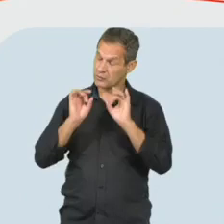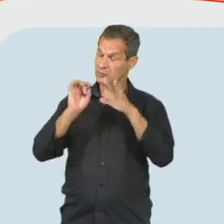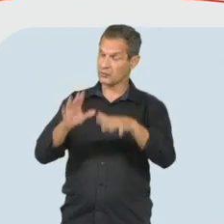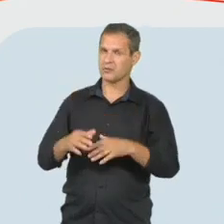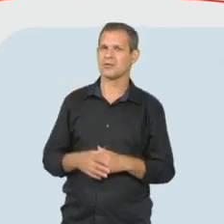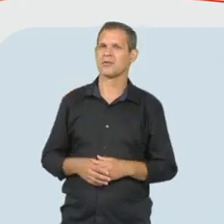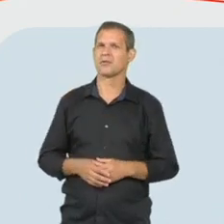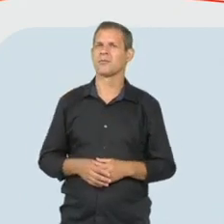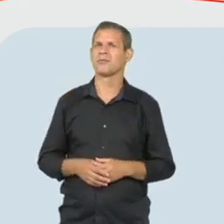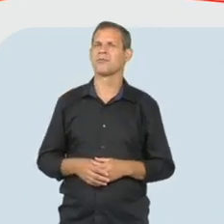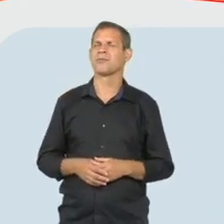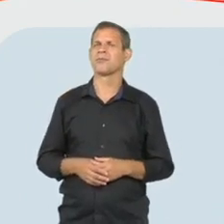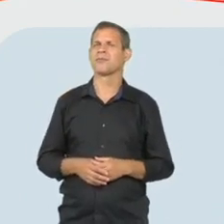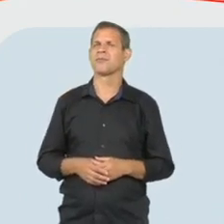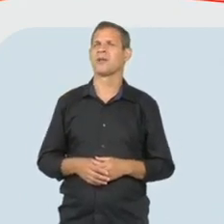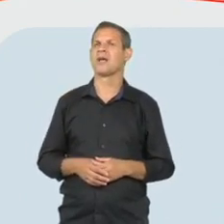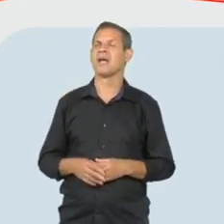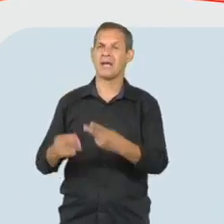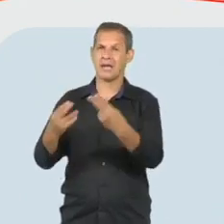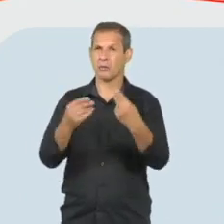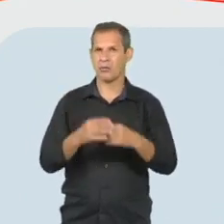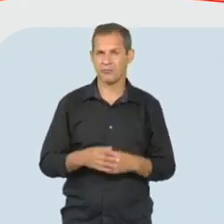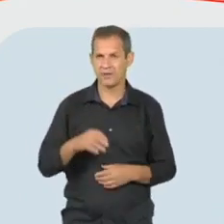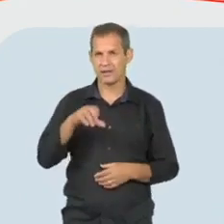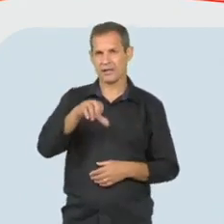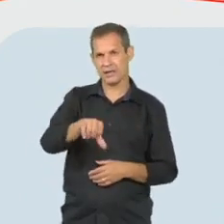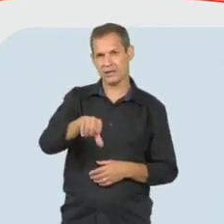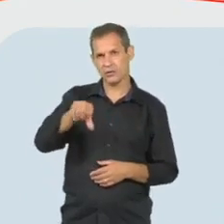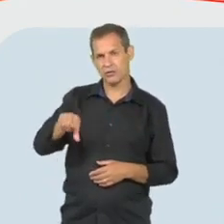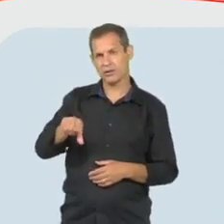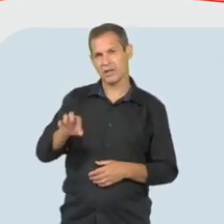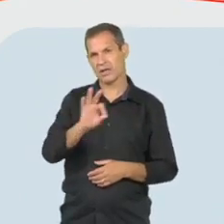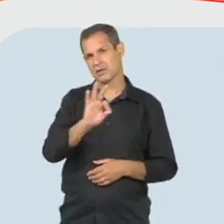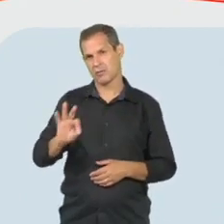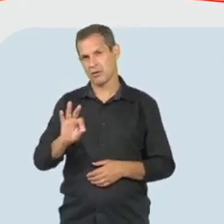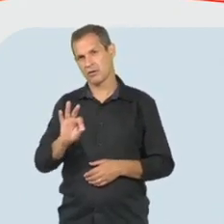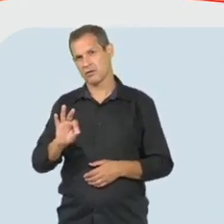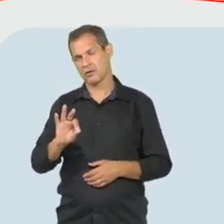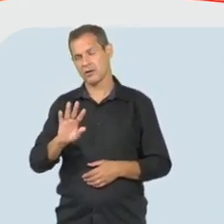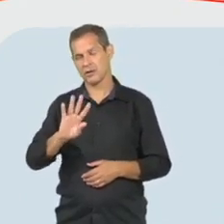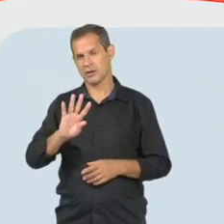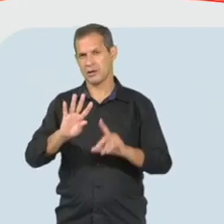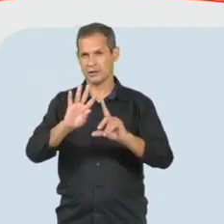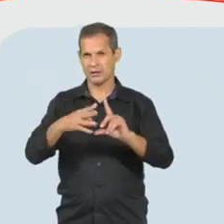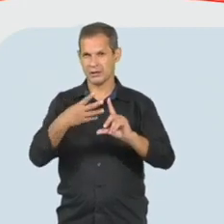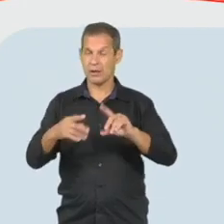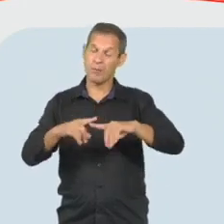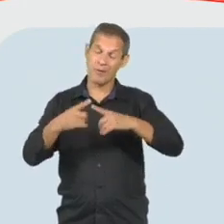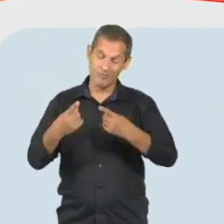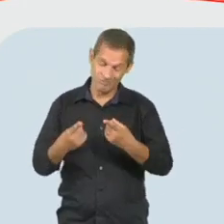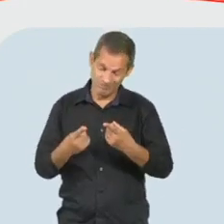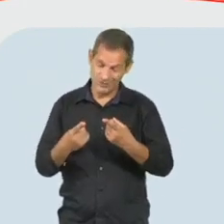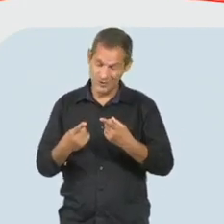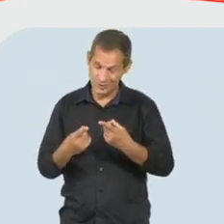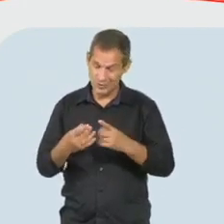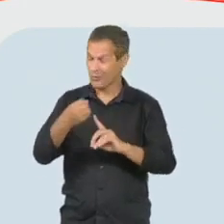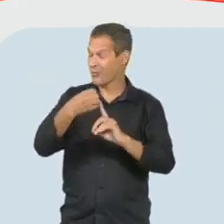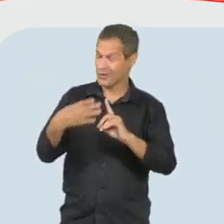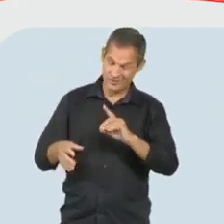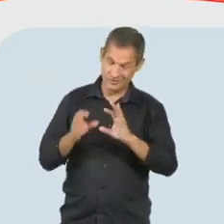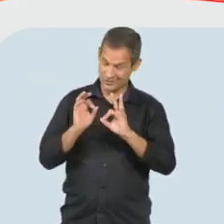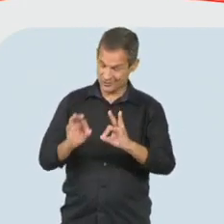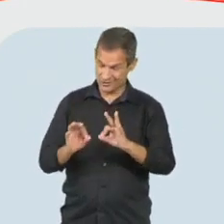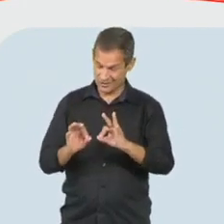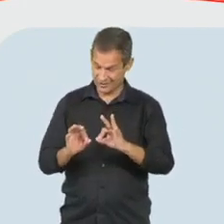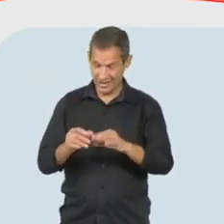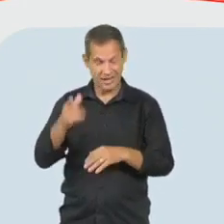aqui era equivalente a 99% que eu levei lá para a minha tabela. Não há indícios suficientes para que